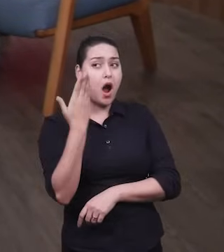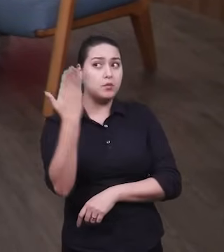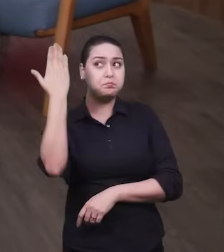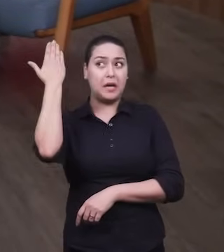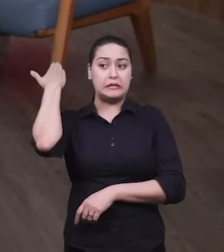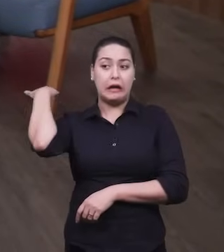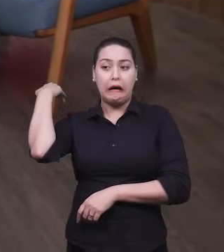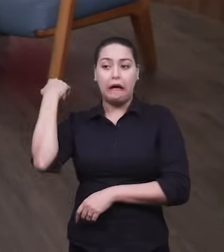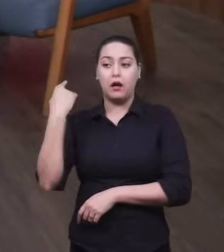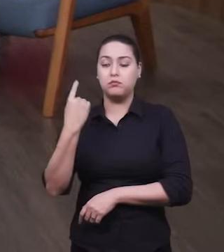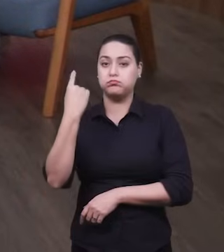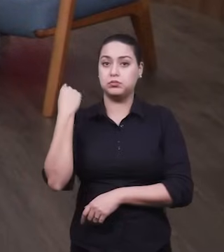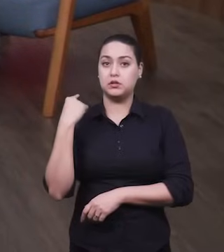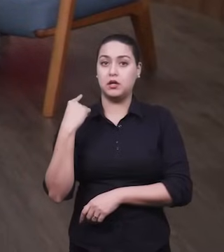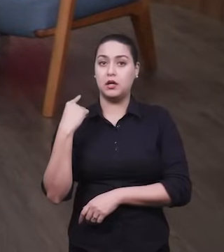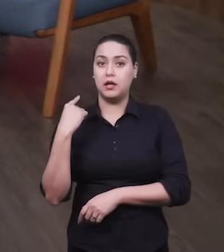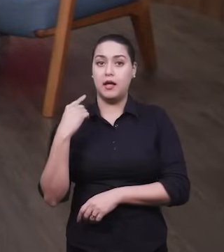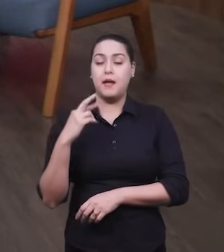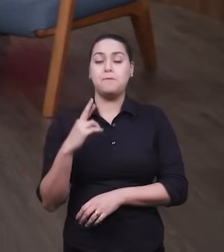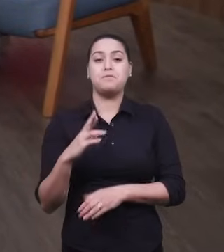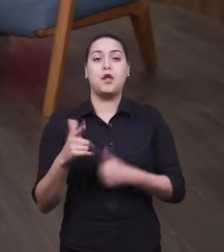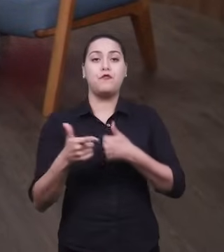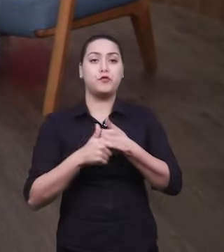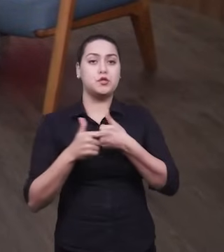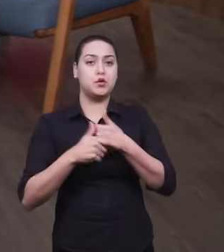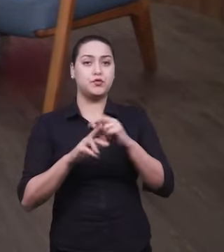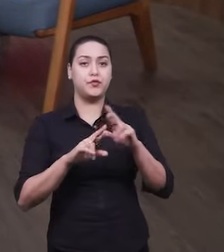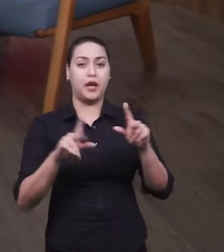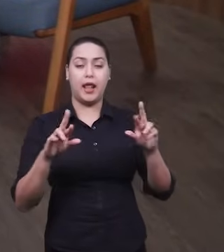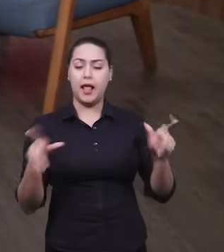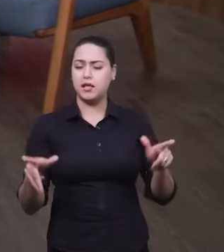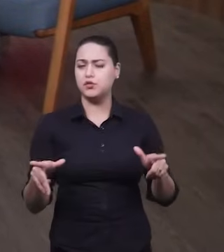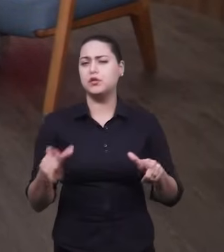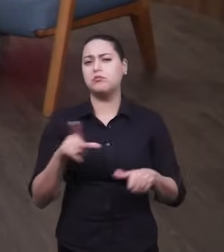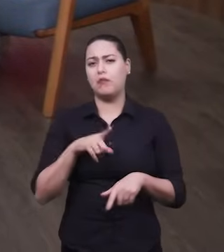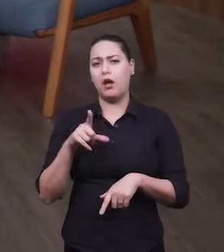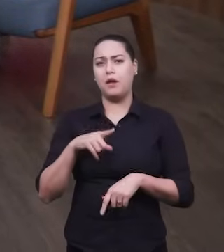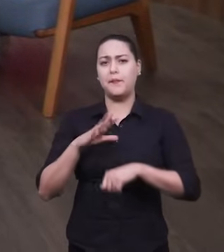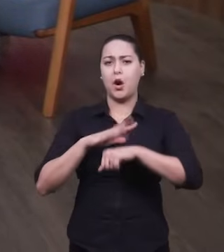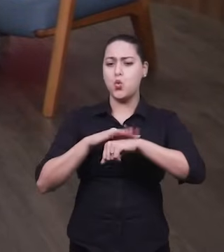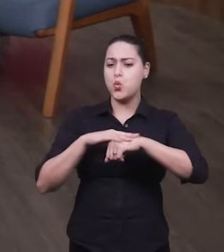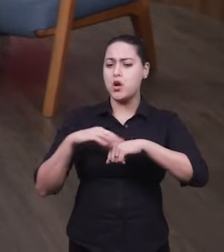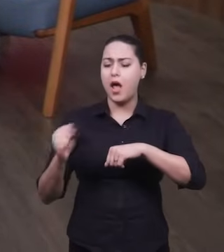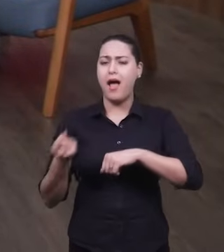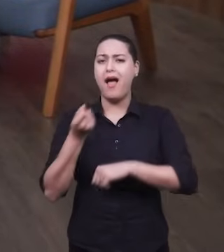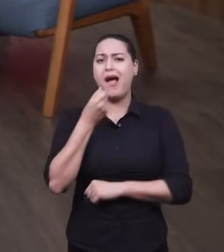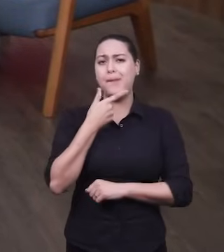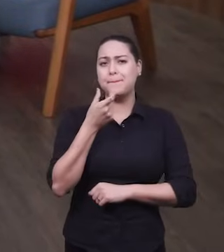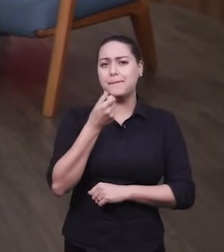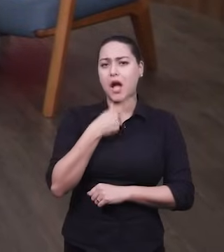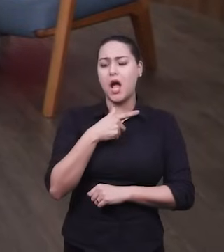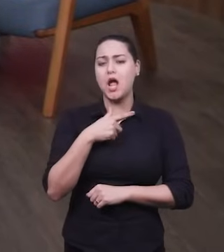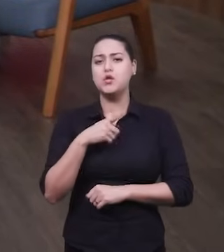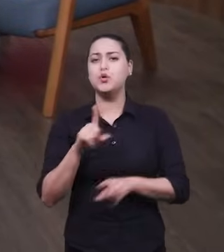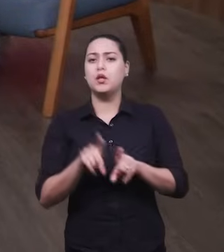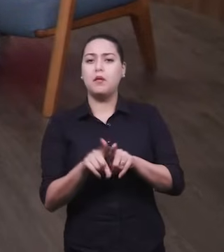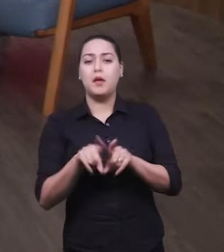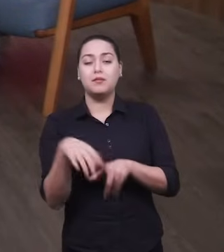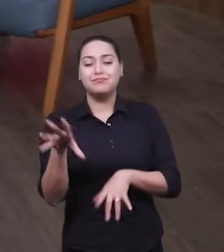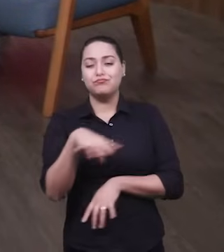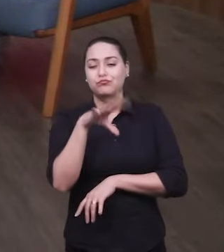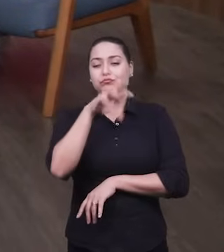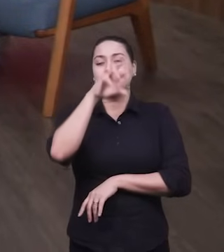muitas funções, em parte curativa, né? Como um remédio, mas acima Perfume de tudo, também.